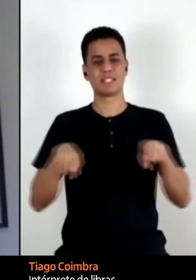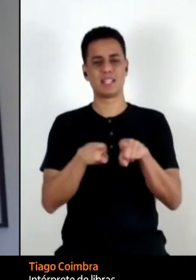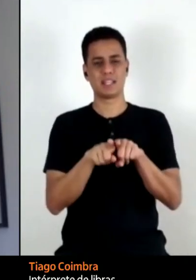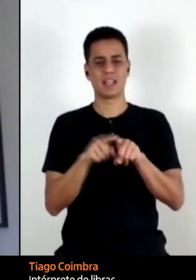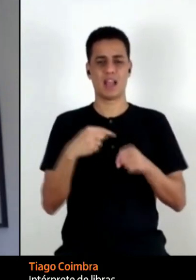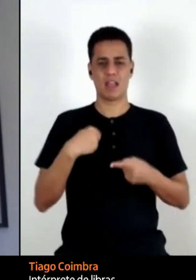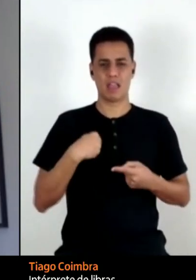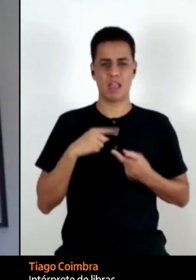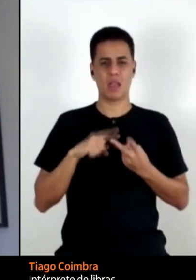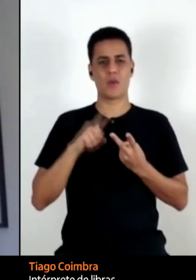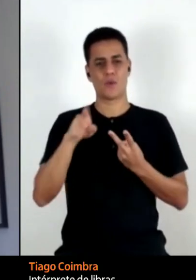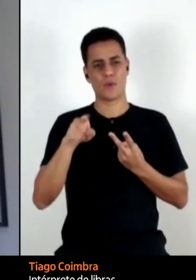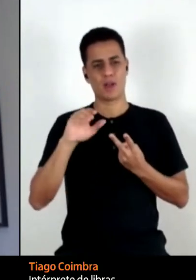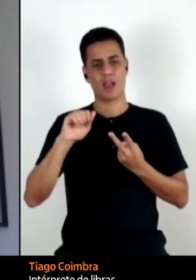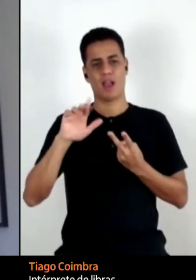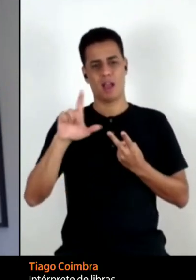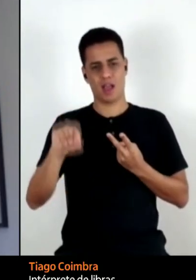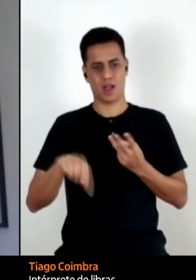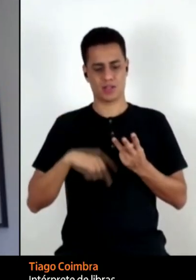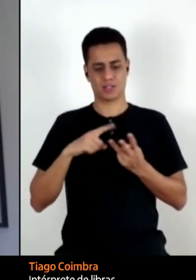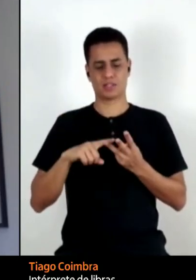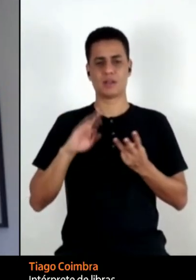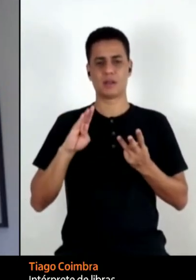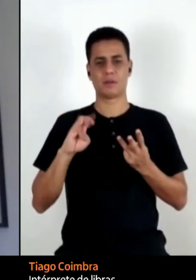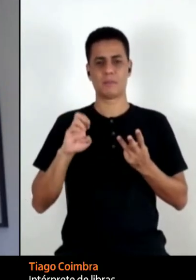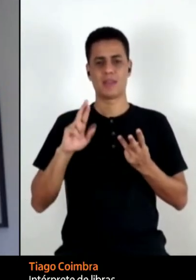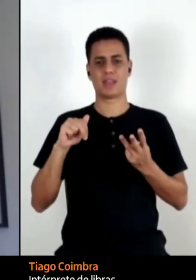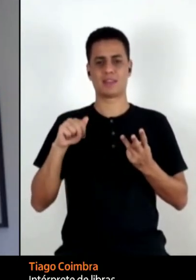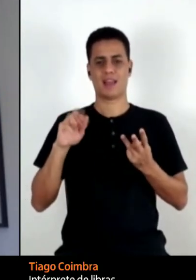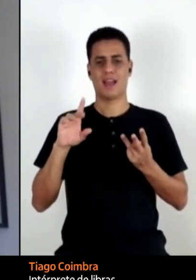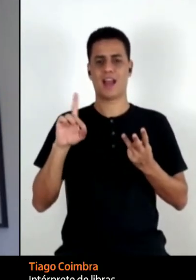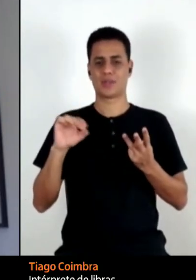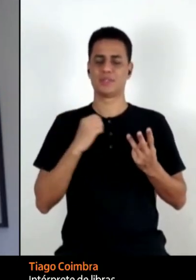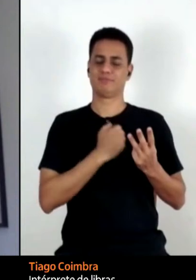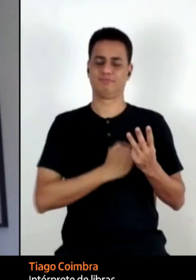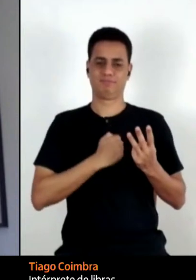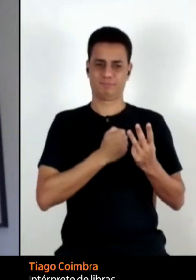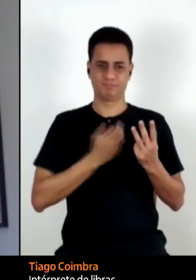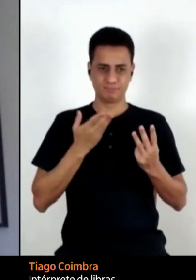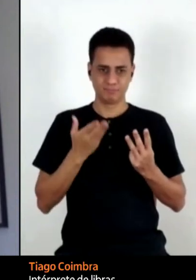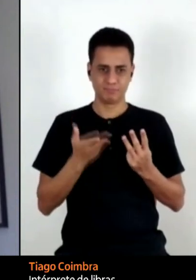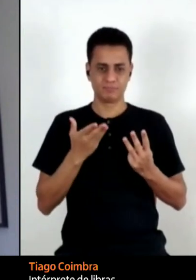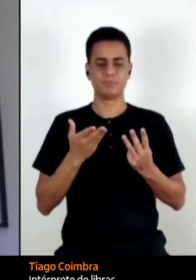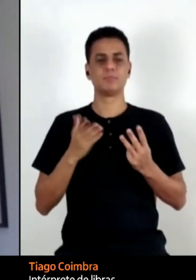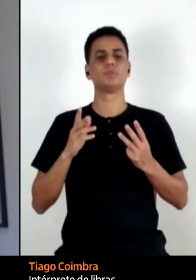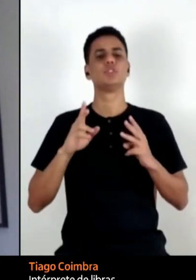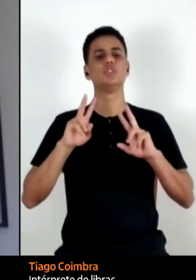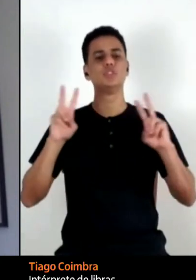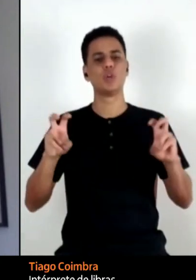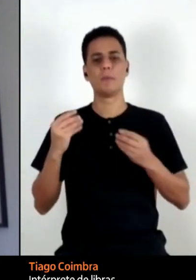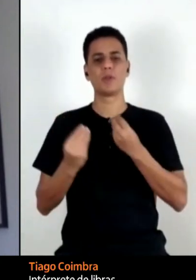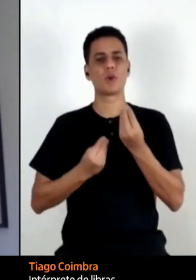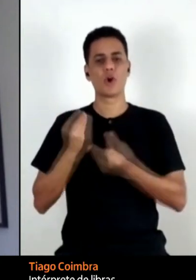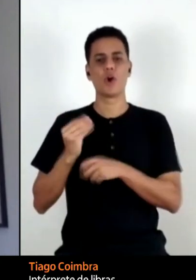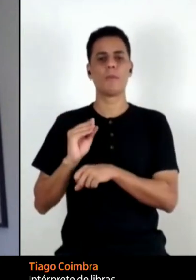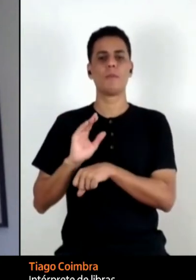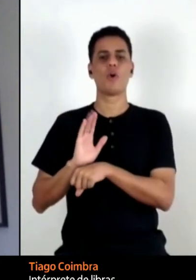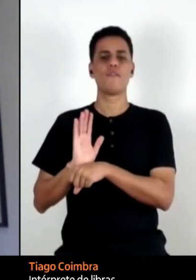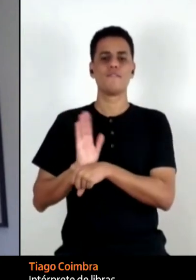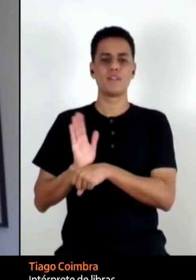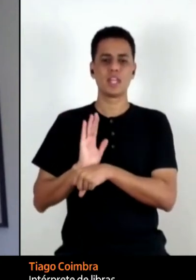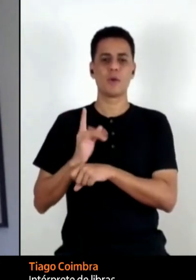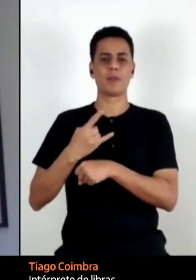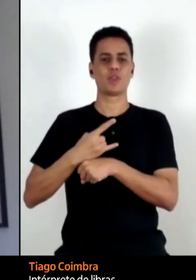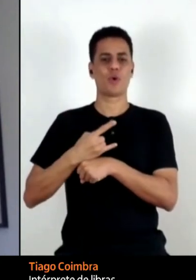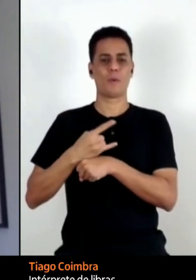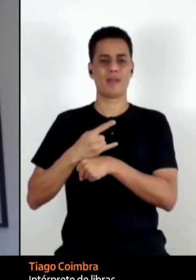Godogoff, o saudoso Bernardo, numa retrospectiva sobre o documentário experimental brasileiro. Eu acho